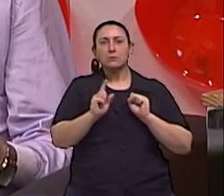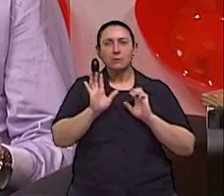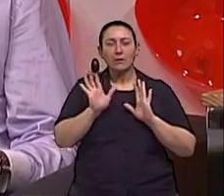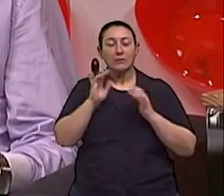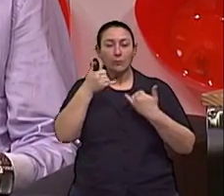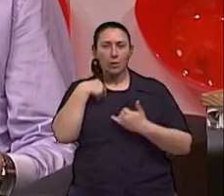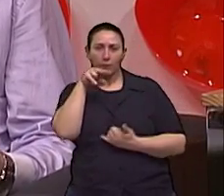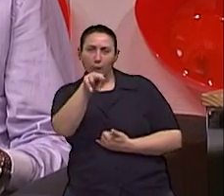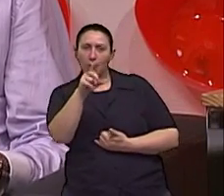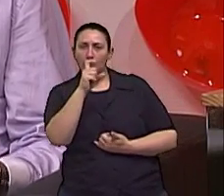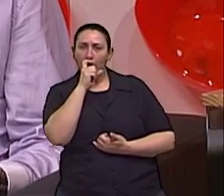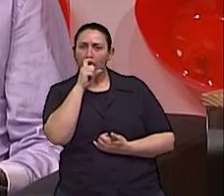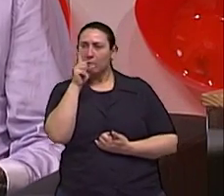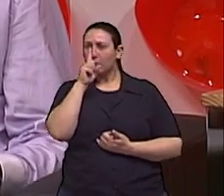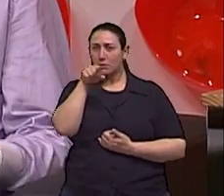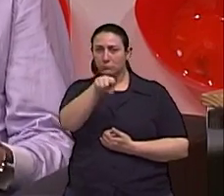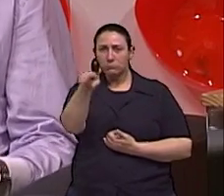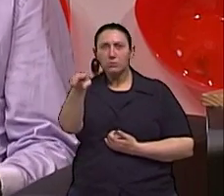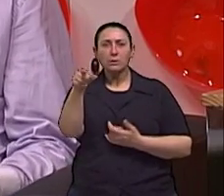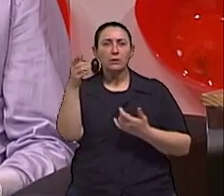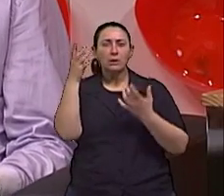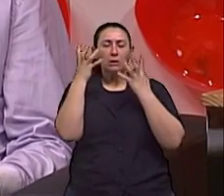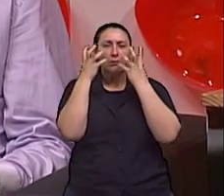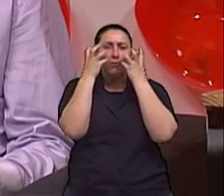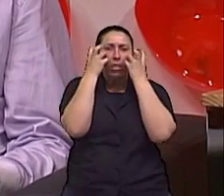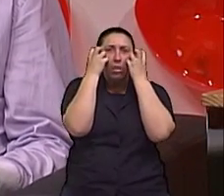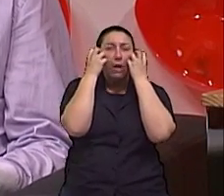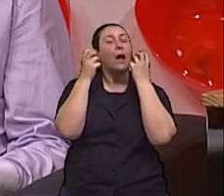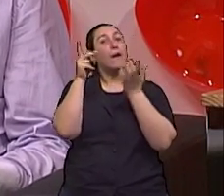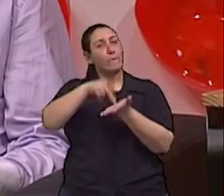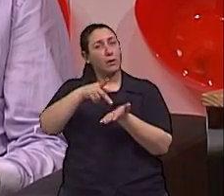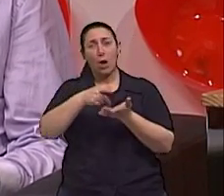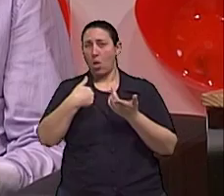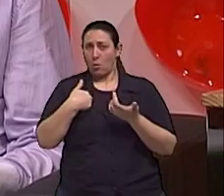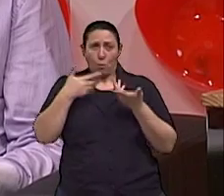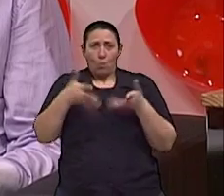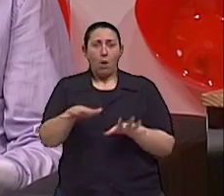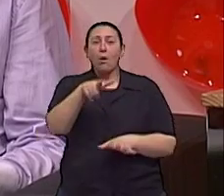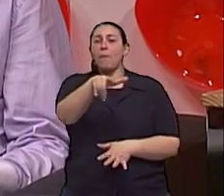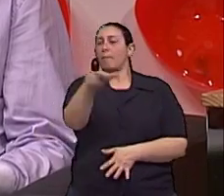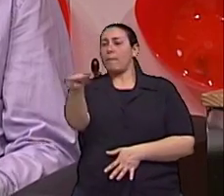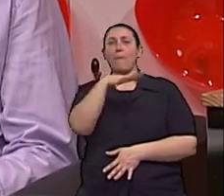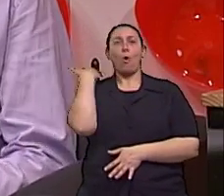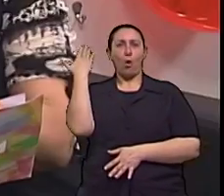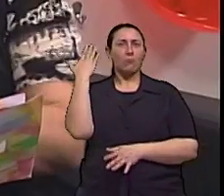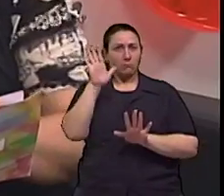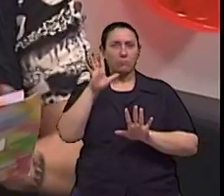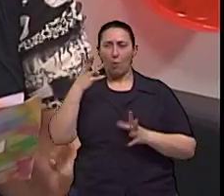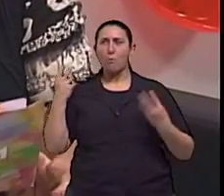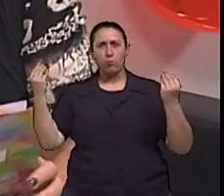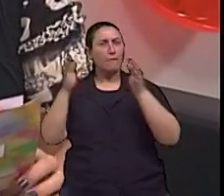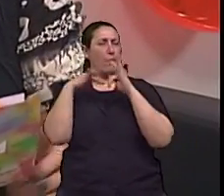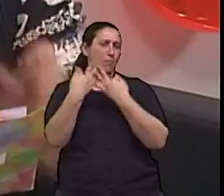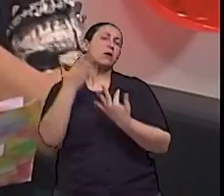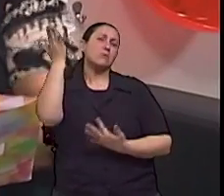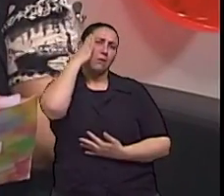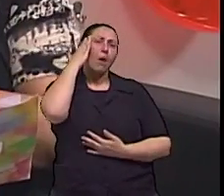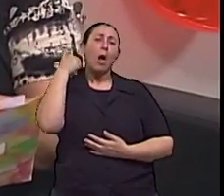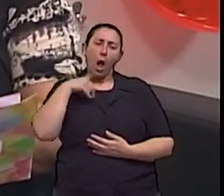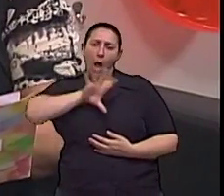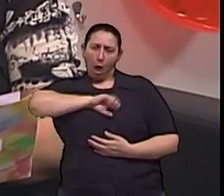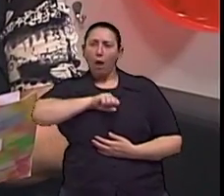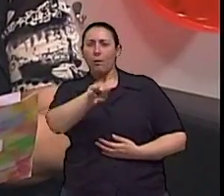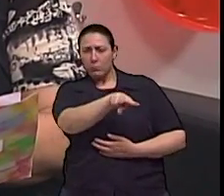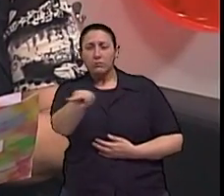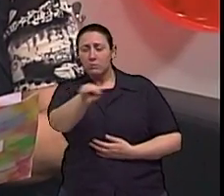pai envelhecendo, a minha mãe envelhecendo, eu não quero, em primeiro lugar, que eles morram, porque o ser humano tem um medo muito grande da morte. Ah, tocasse na questão fundamental. Eu quero